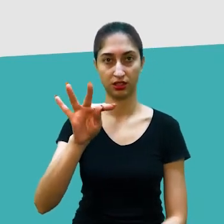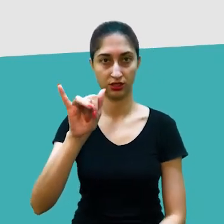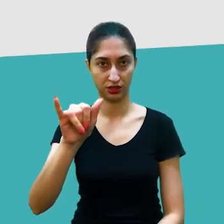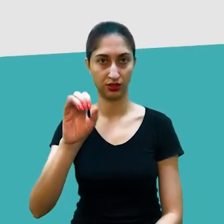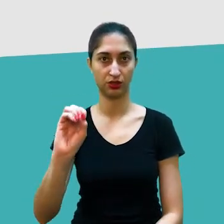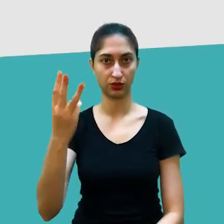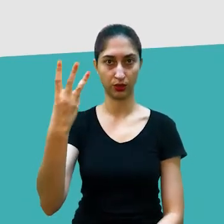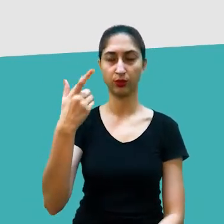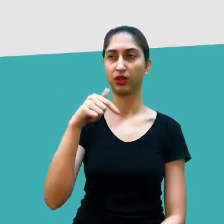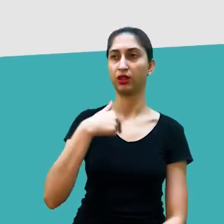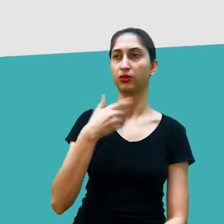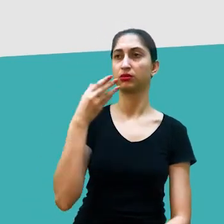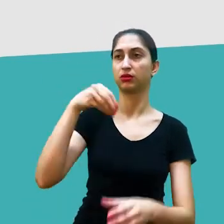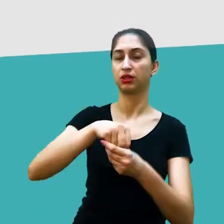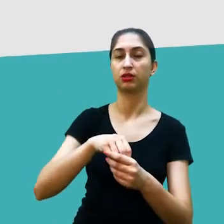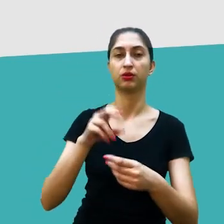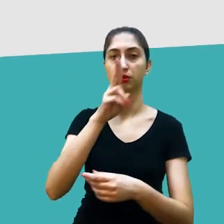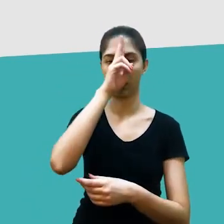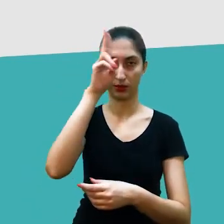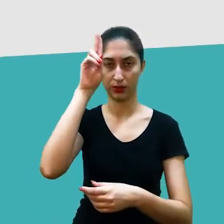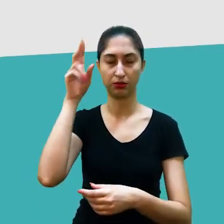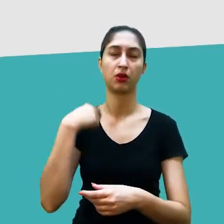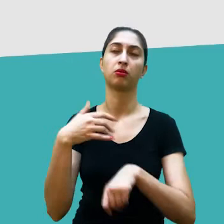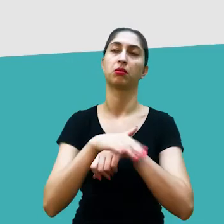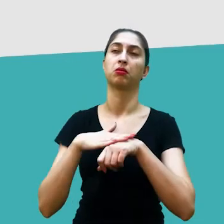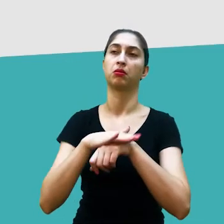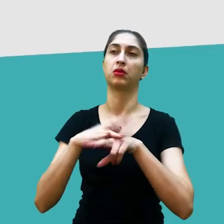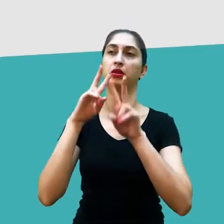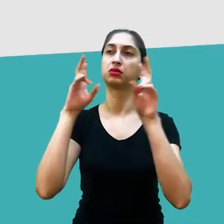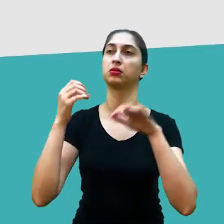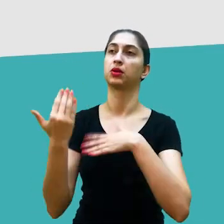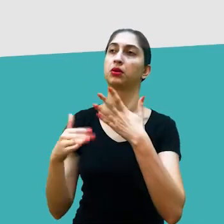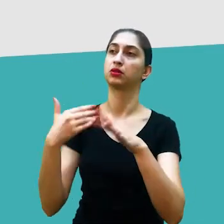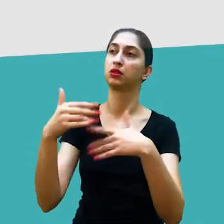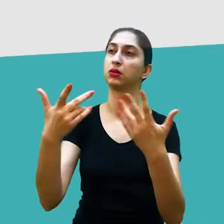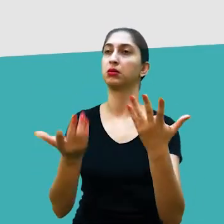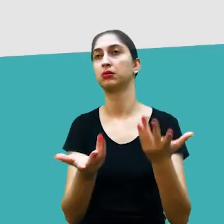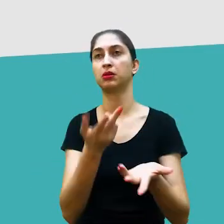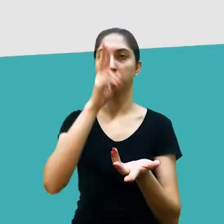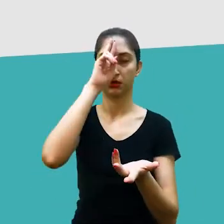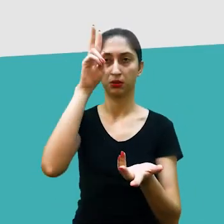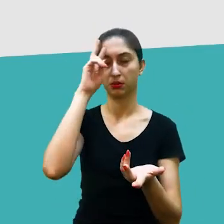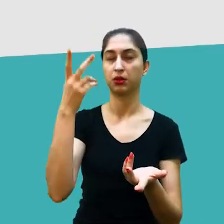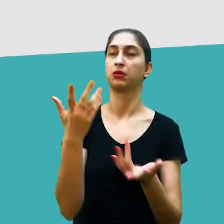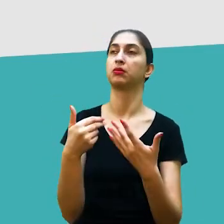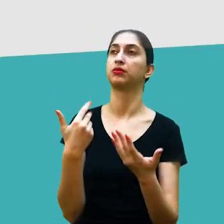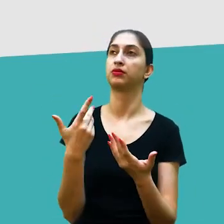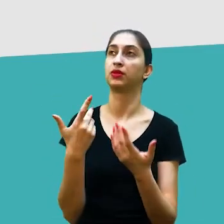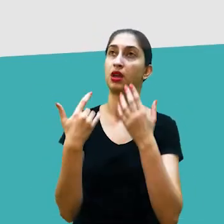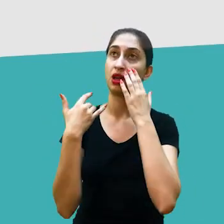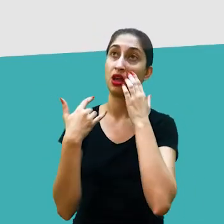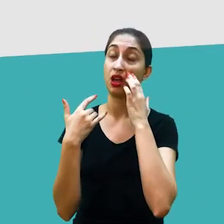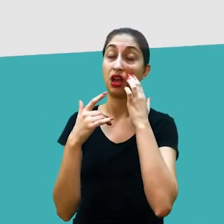devia estar falando com algum de vocês sobre algum processo, alguma coisa. E aí essa coisa de Uber, que no final você vira amigo, né,